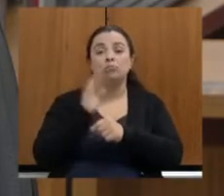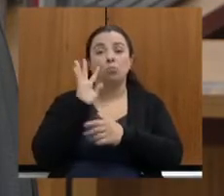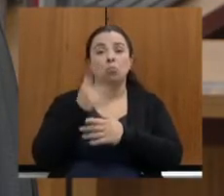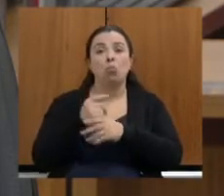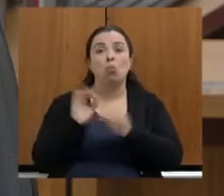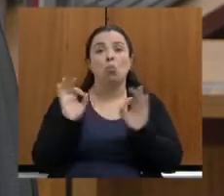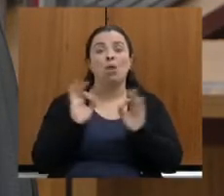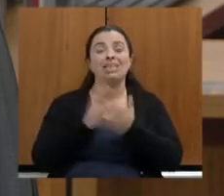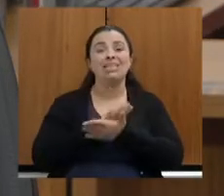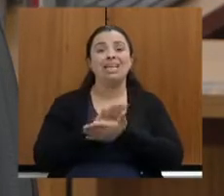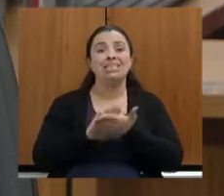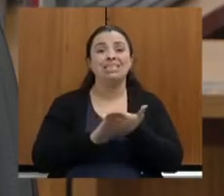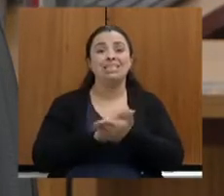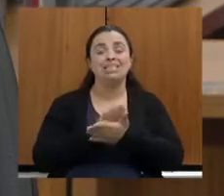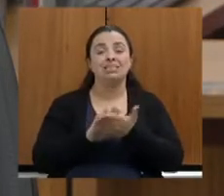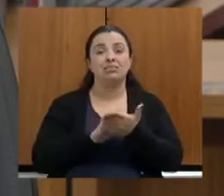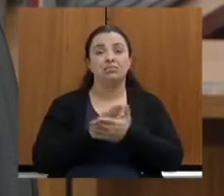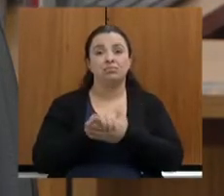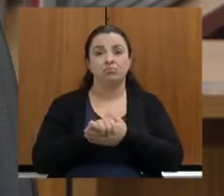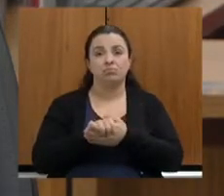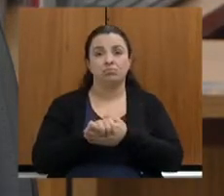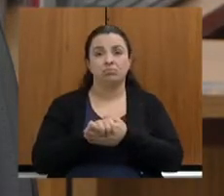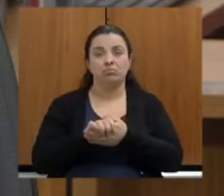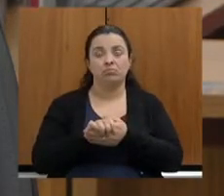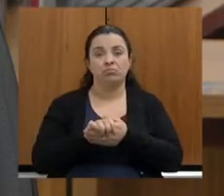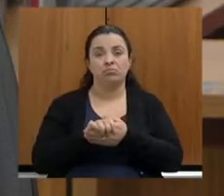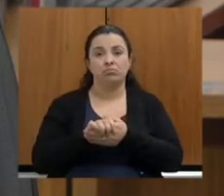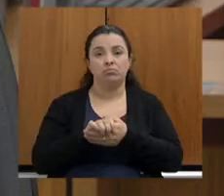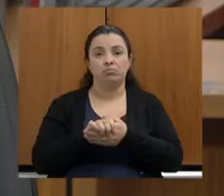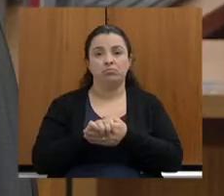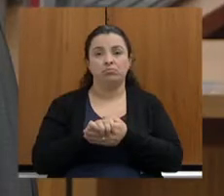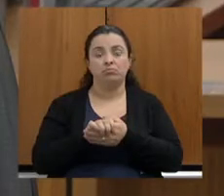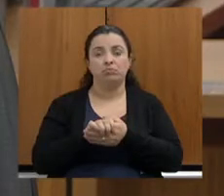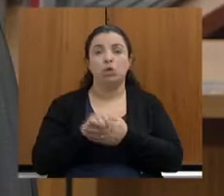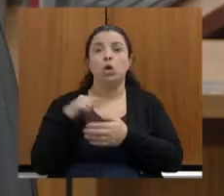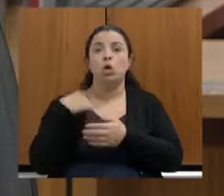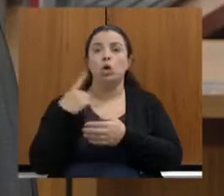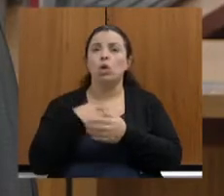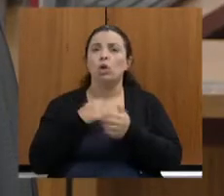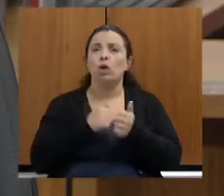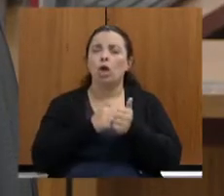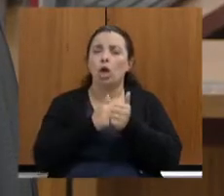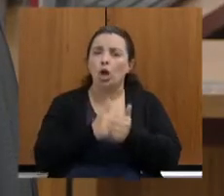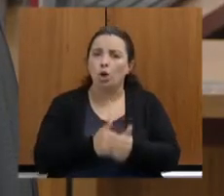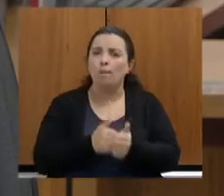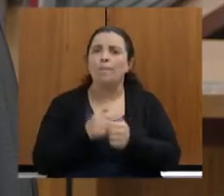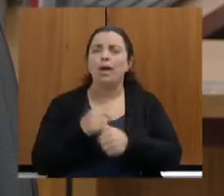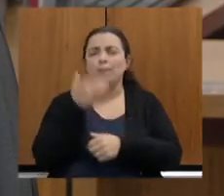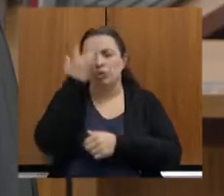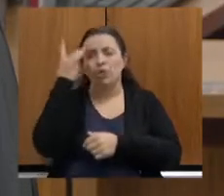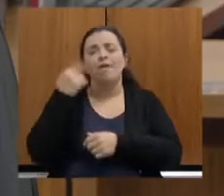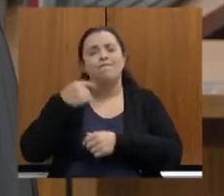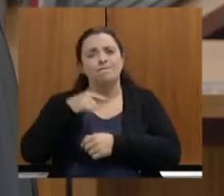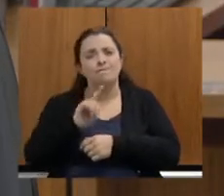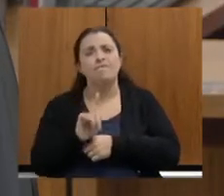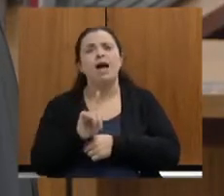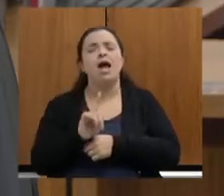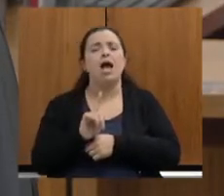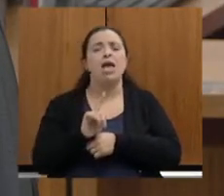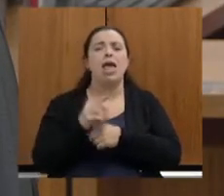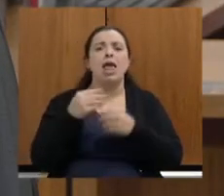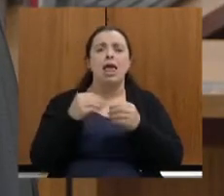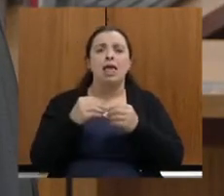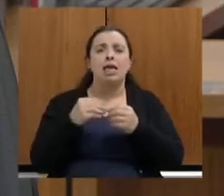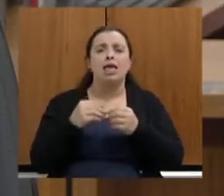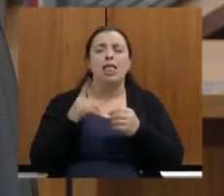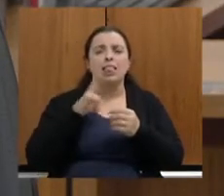é pow pow a gente não falar não acompanha acompanhara vai para a linha para linha leva a liminar nas